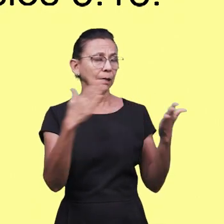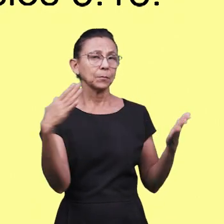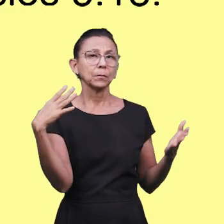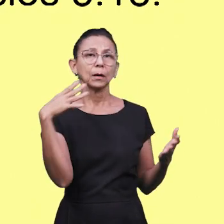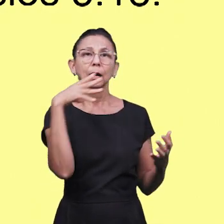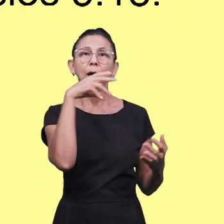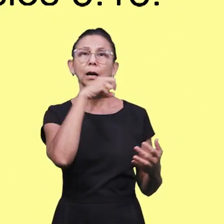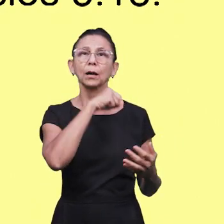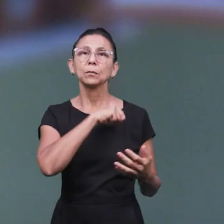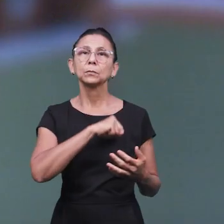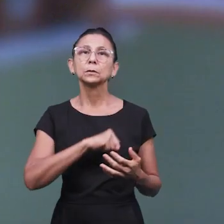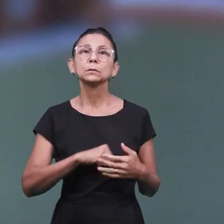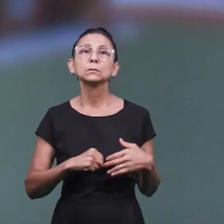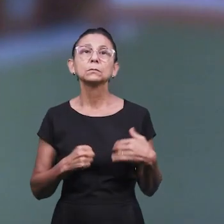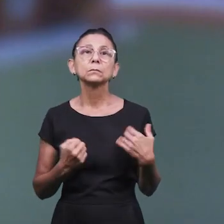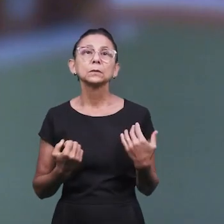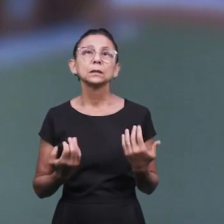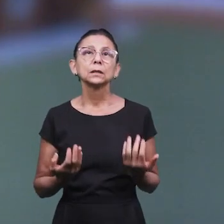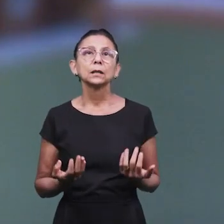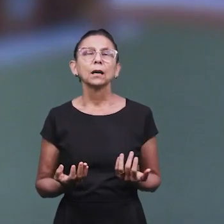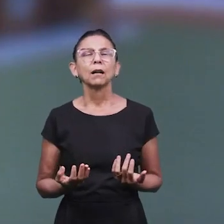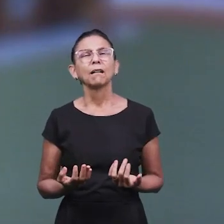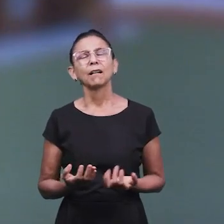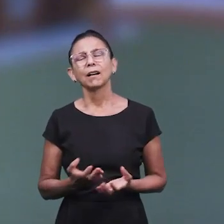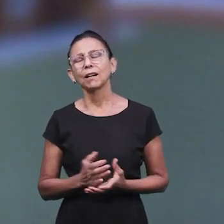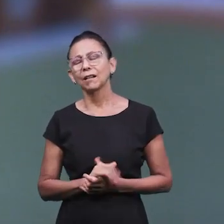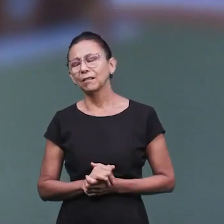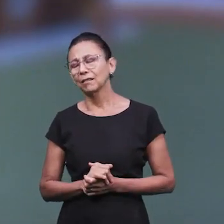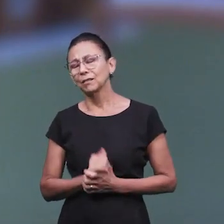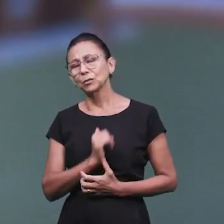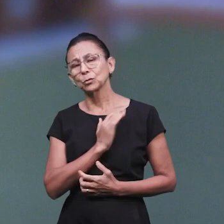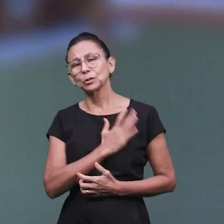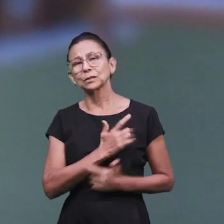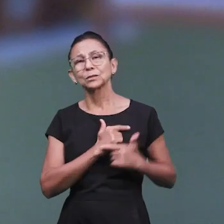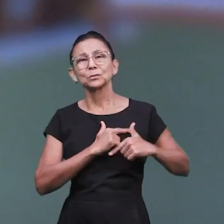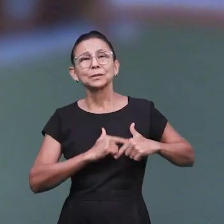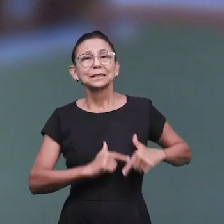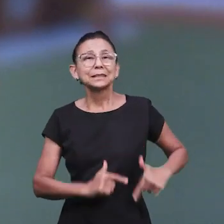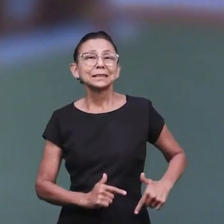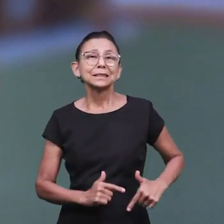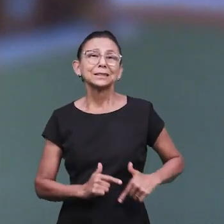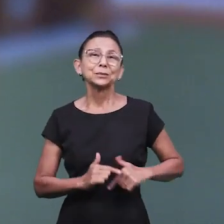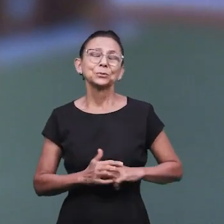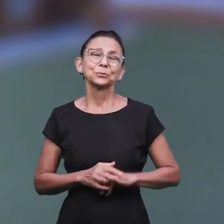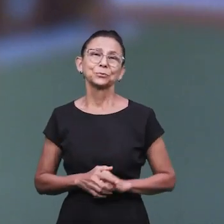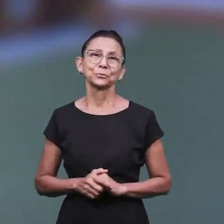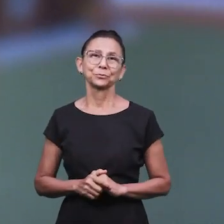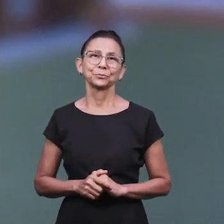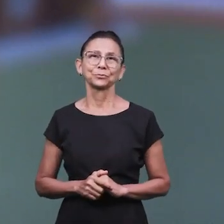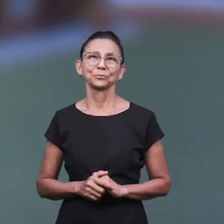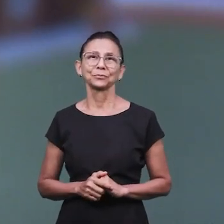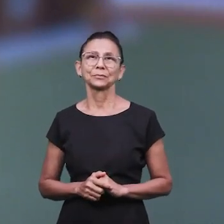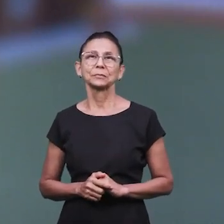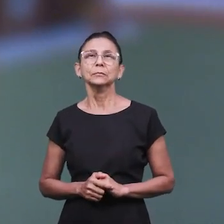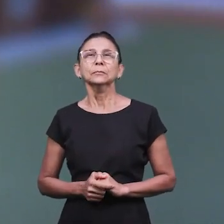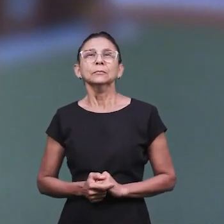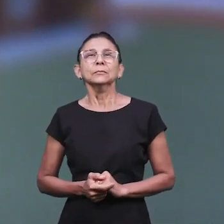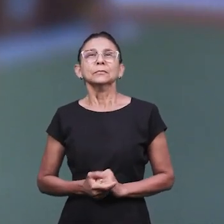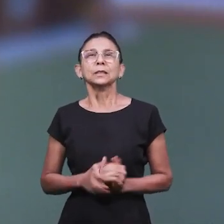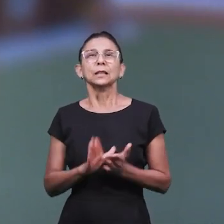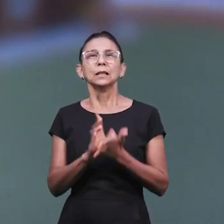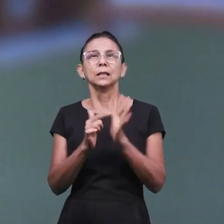acabam. E quando acabam, elas deixam o coração do homem vazio. E na palavra, o